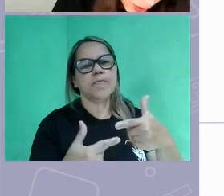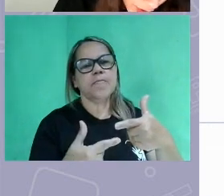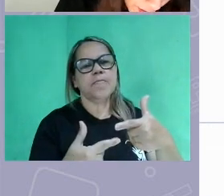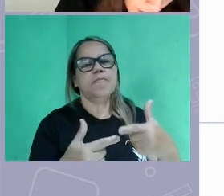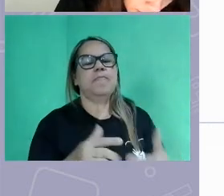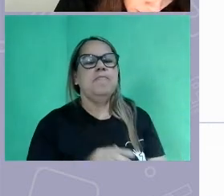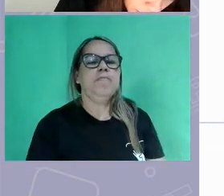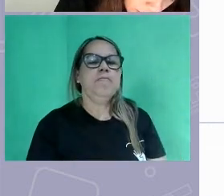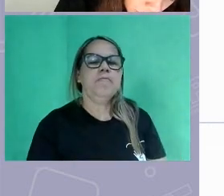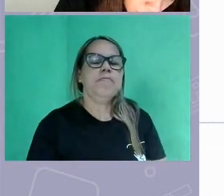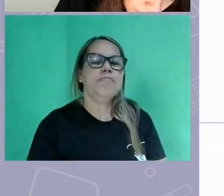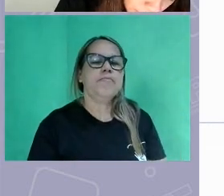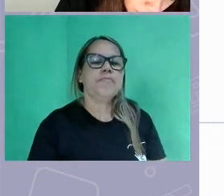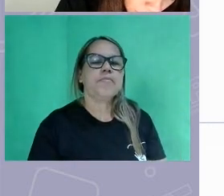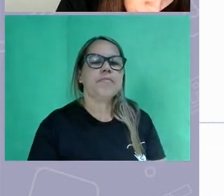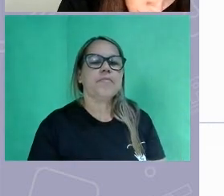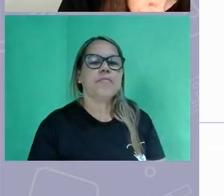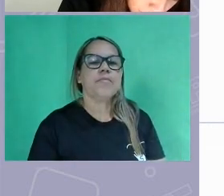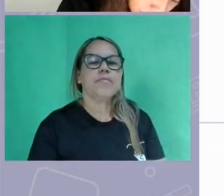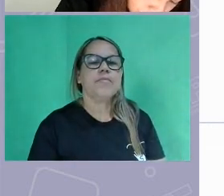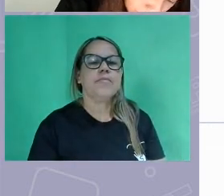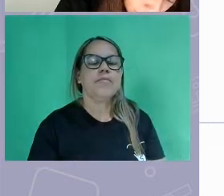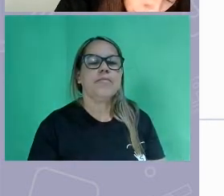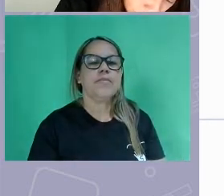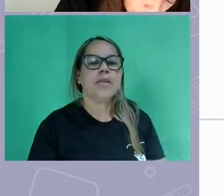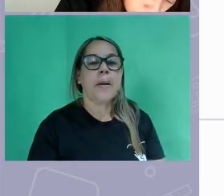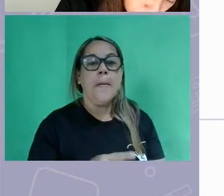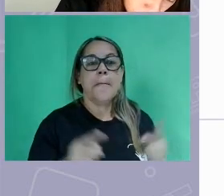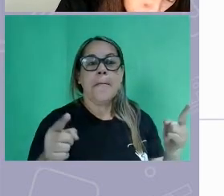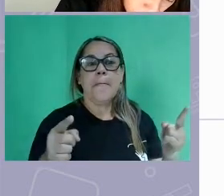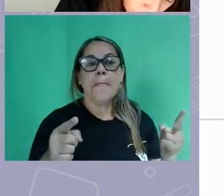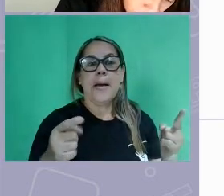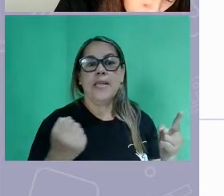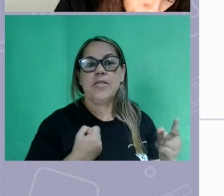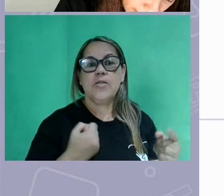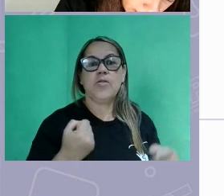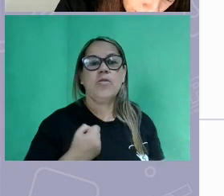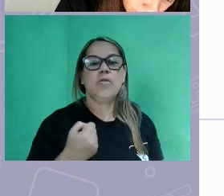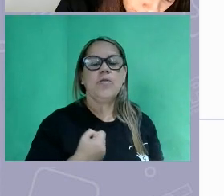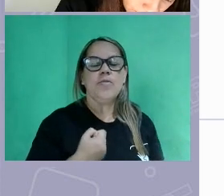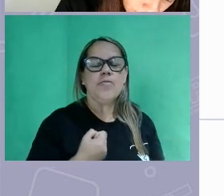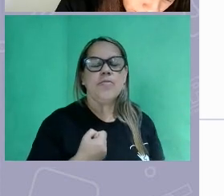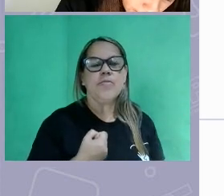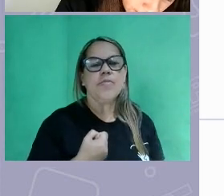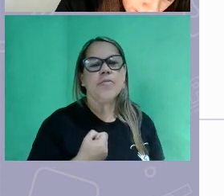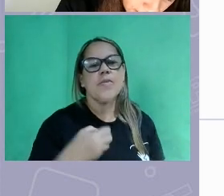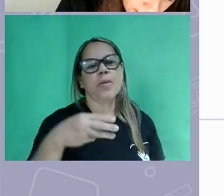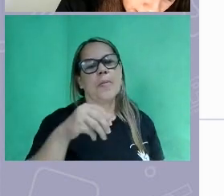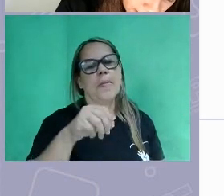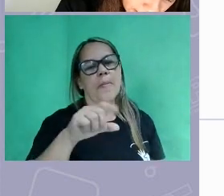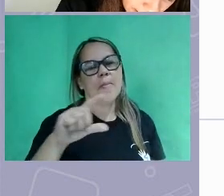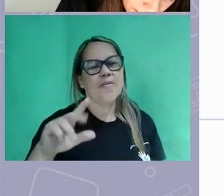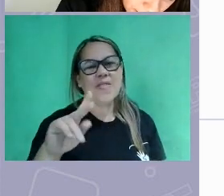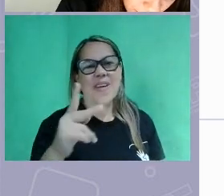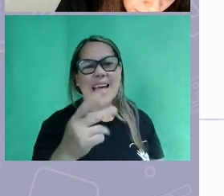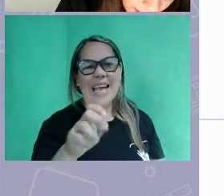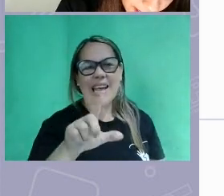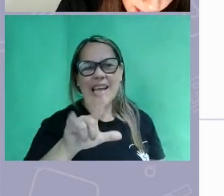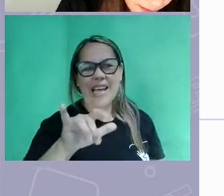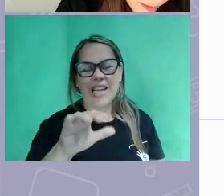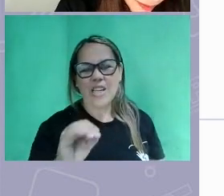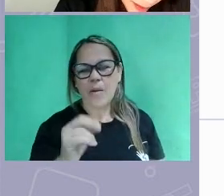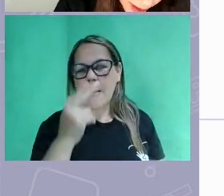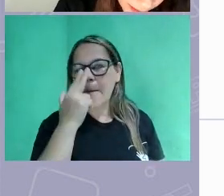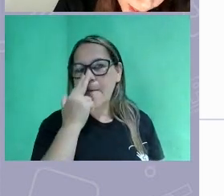32 já o número de mols do hélio ok seria a mesma